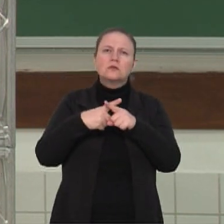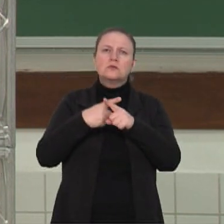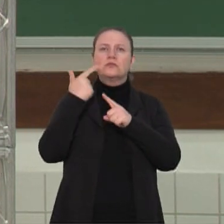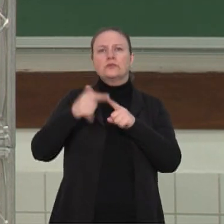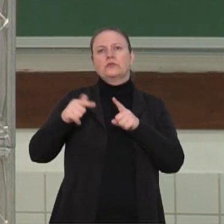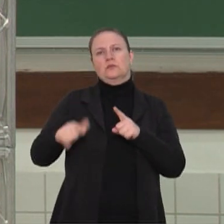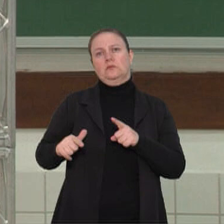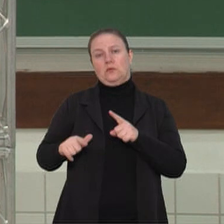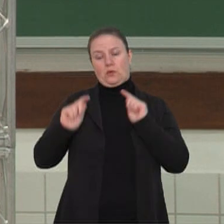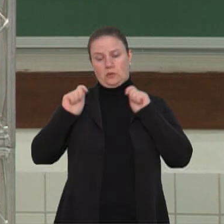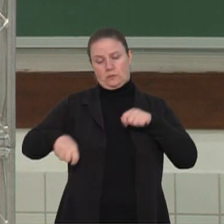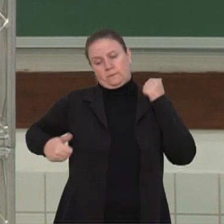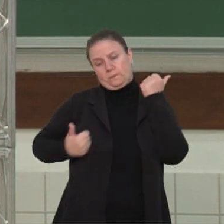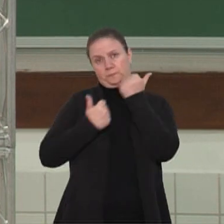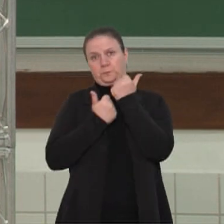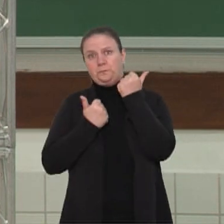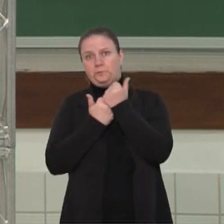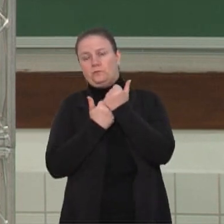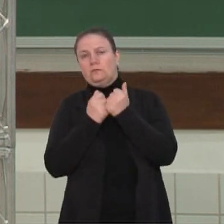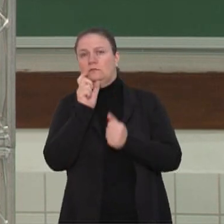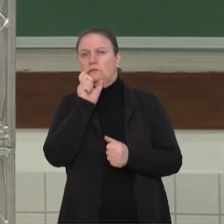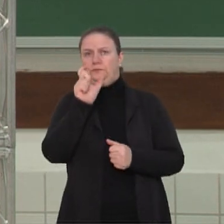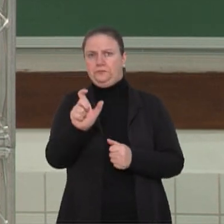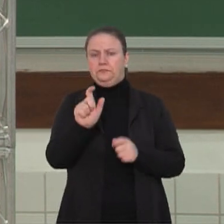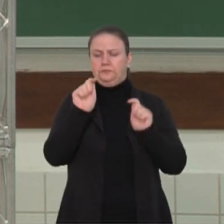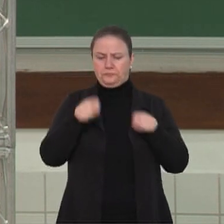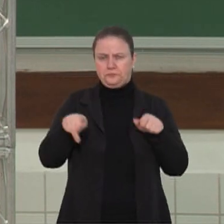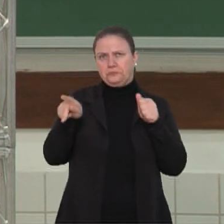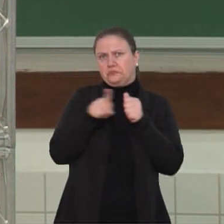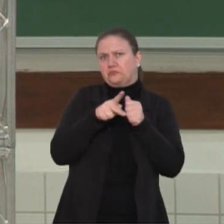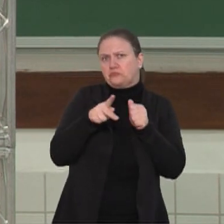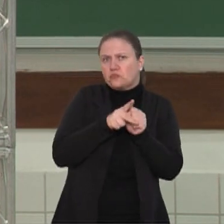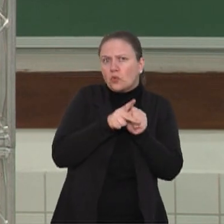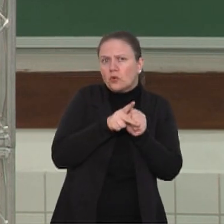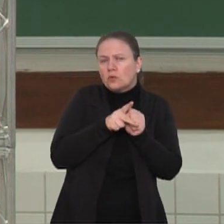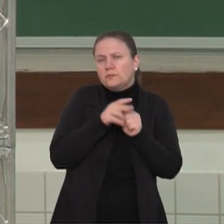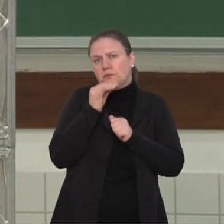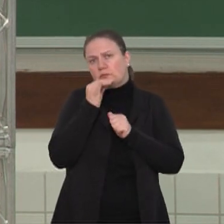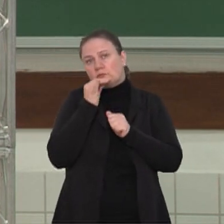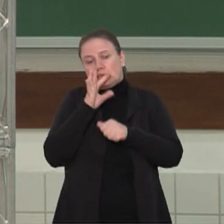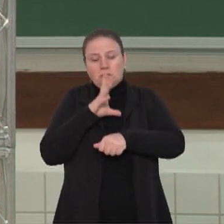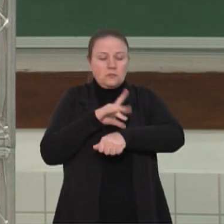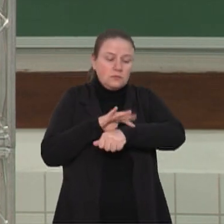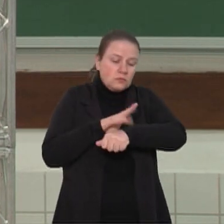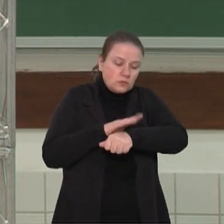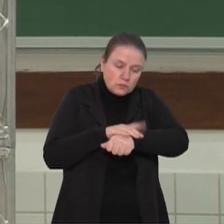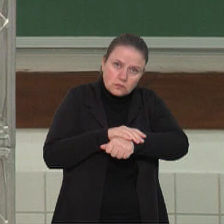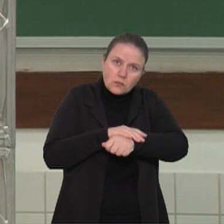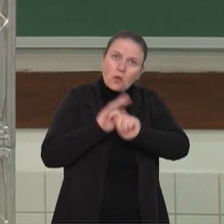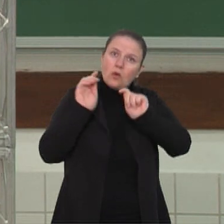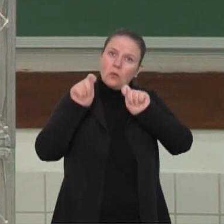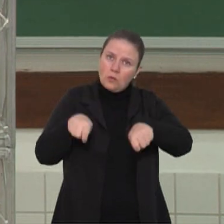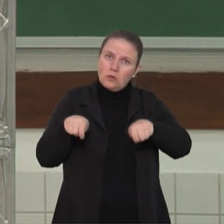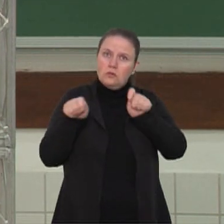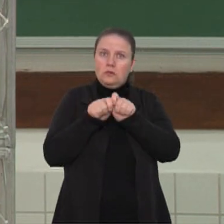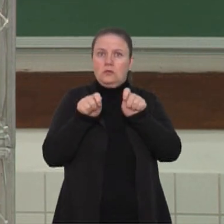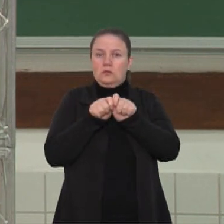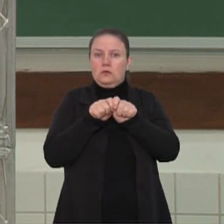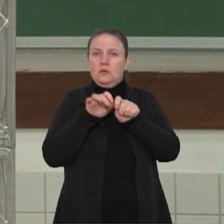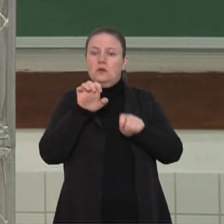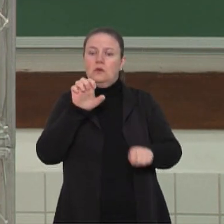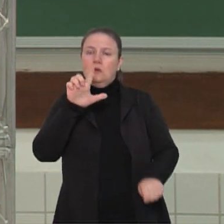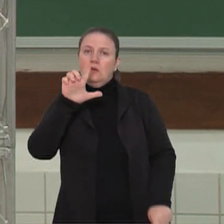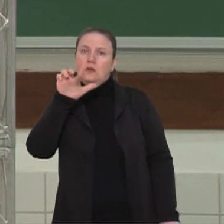posso substituir essa palavra, por exemplo, por um pronome. Se eu disse a doença, eu posso dizer agora